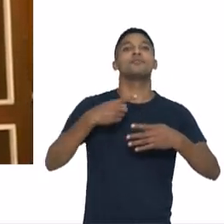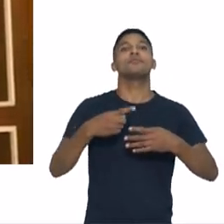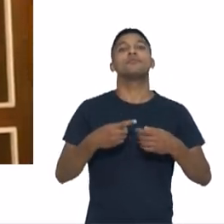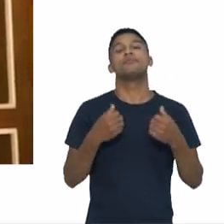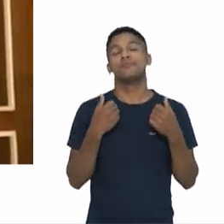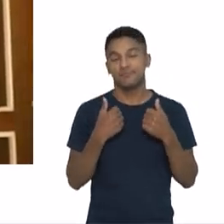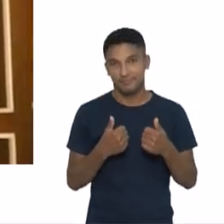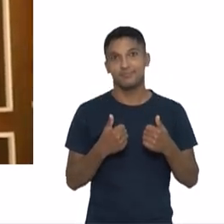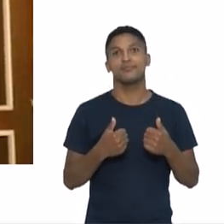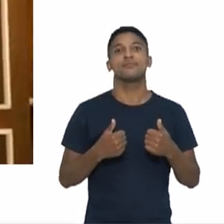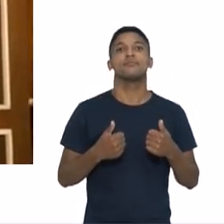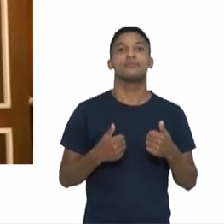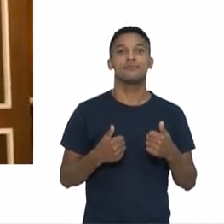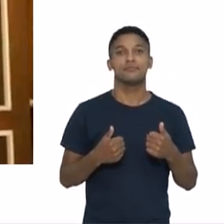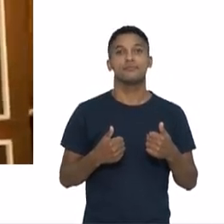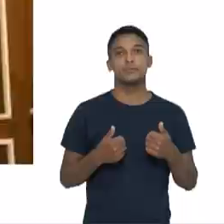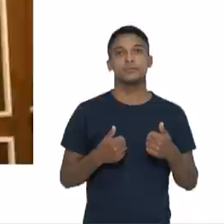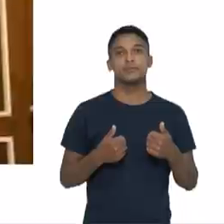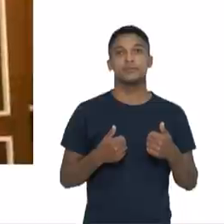Muito bem.